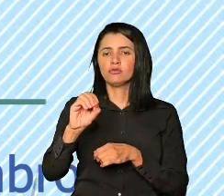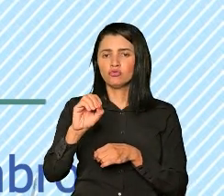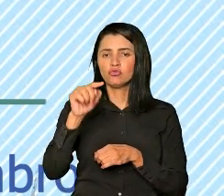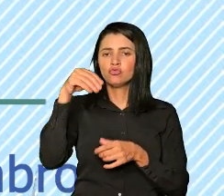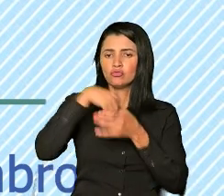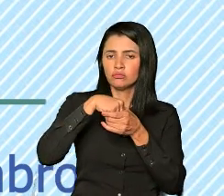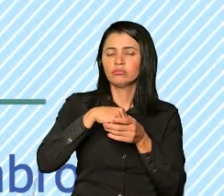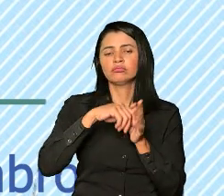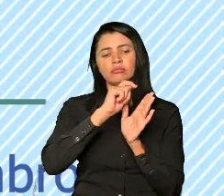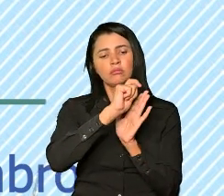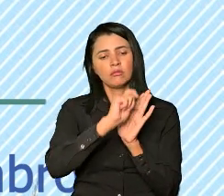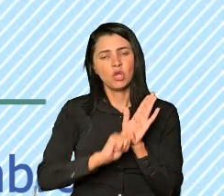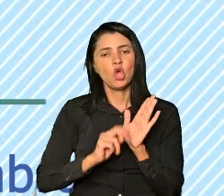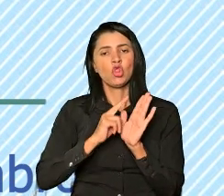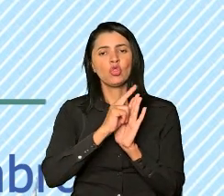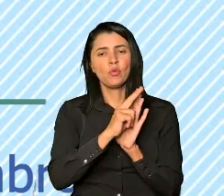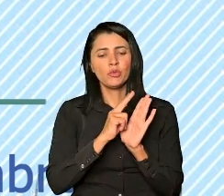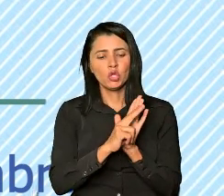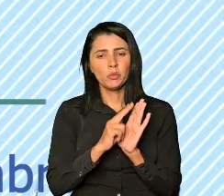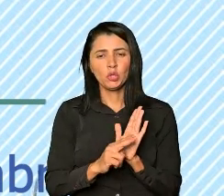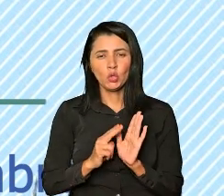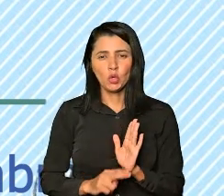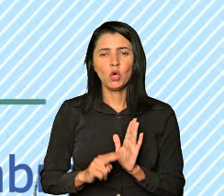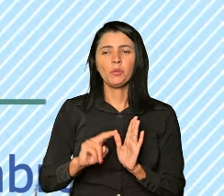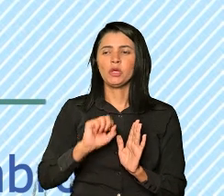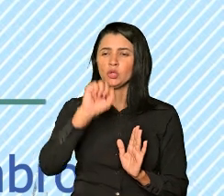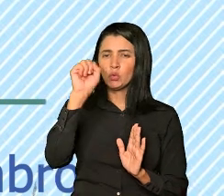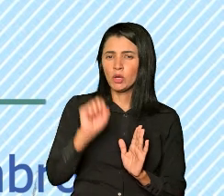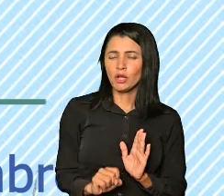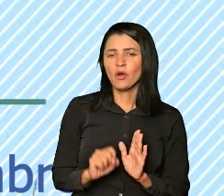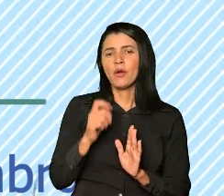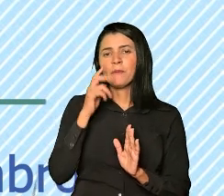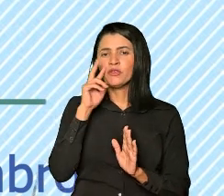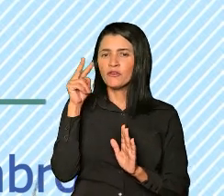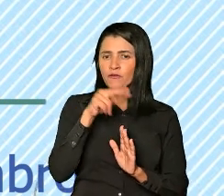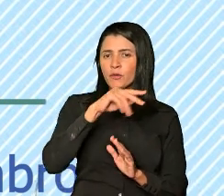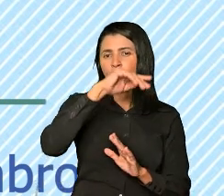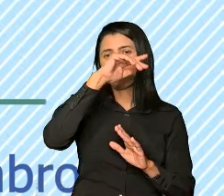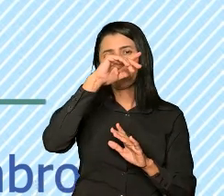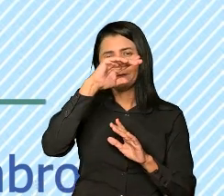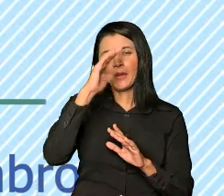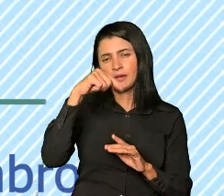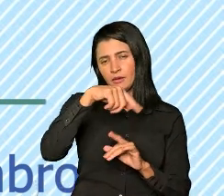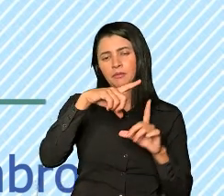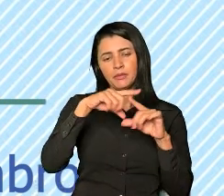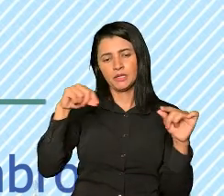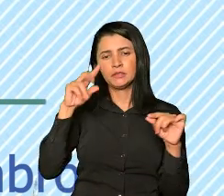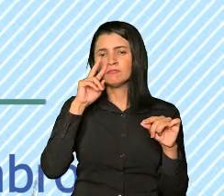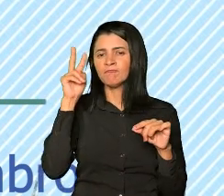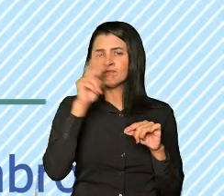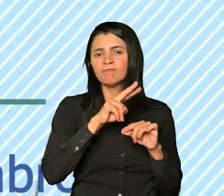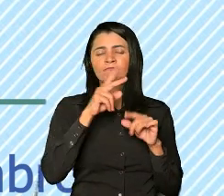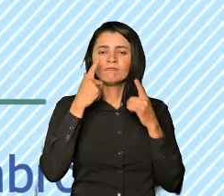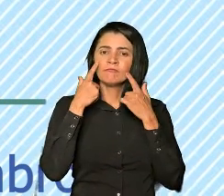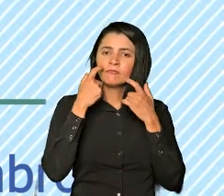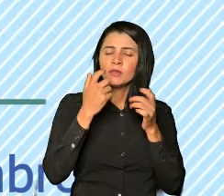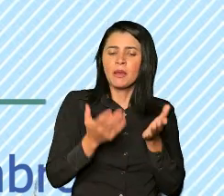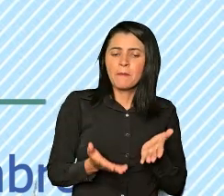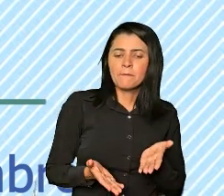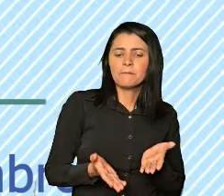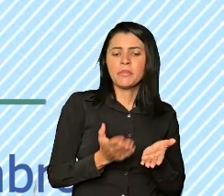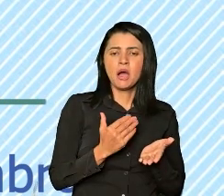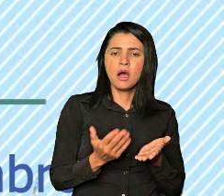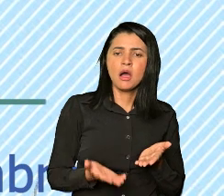estão gravados os nomes dos heróis nacionais. Quem teve aqui a oportunidade de vir a Brasília, é bem interessante. E em cada página